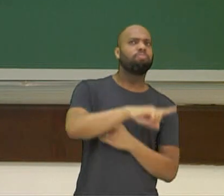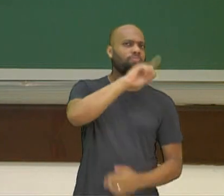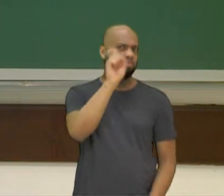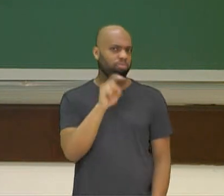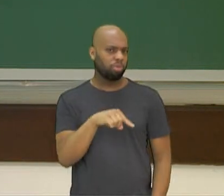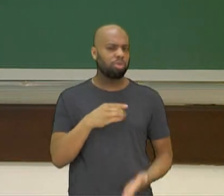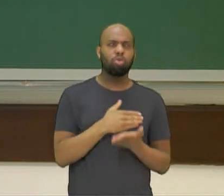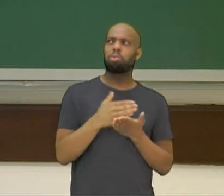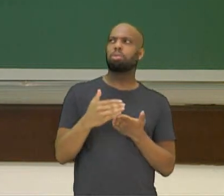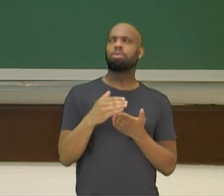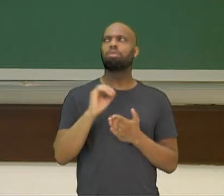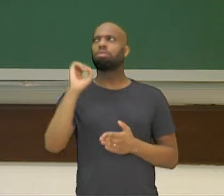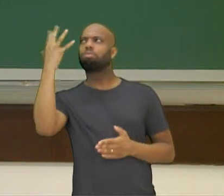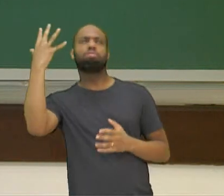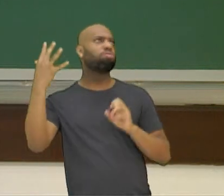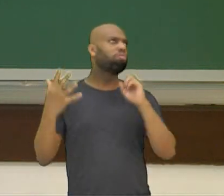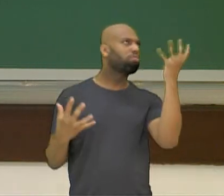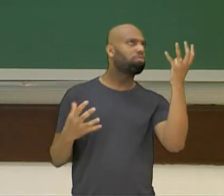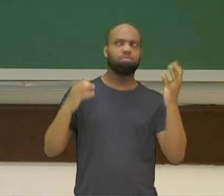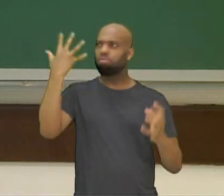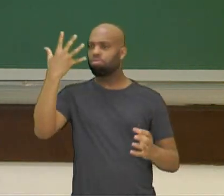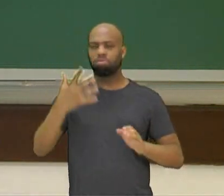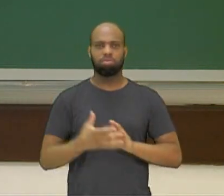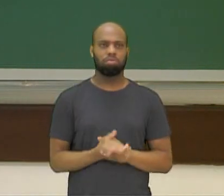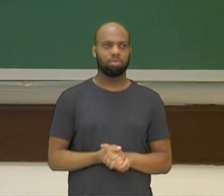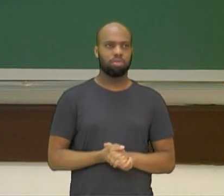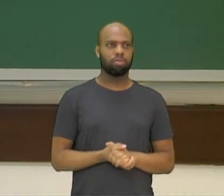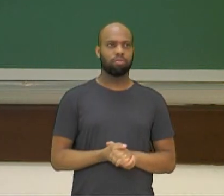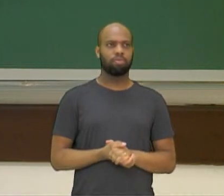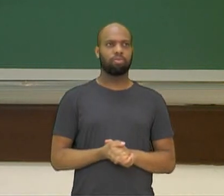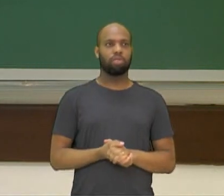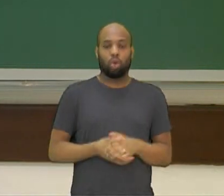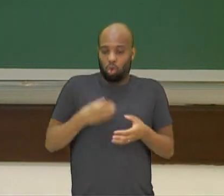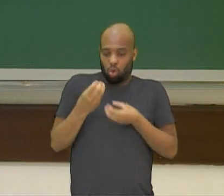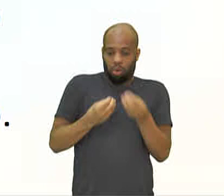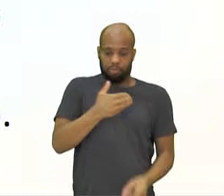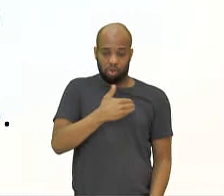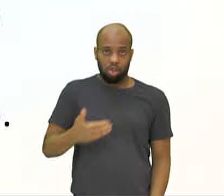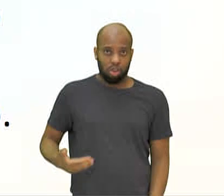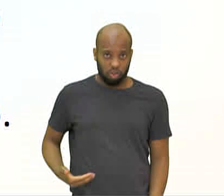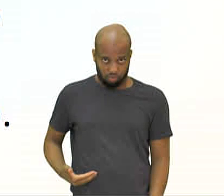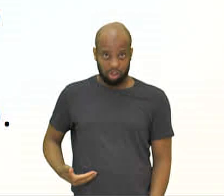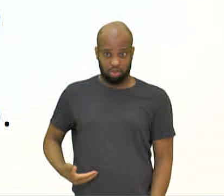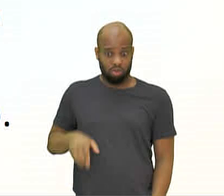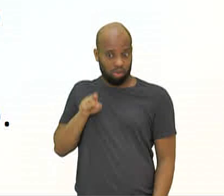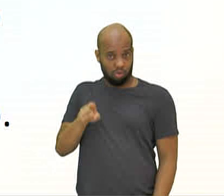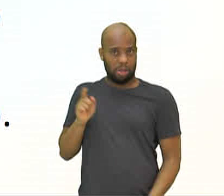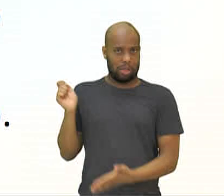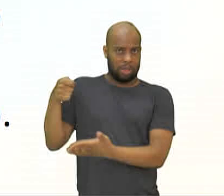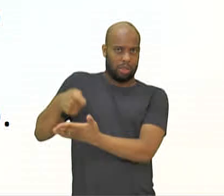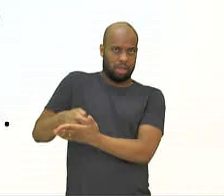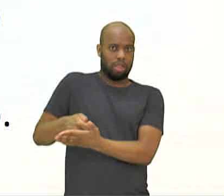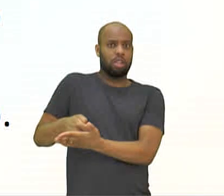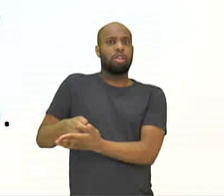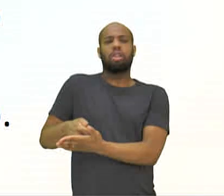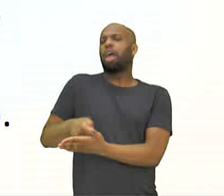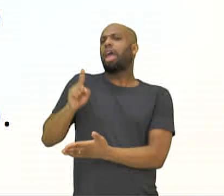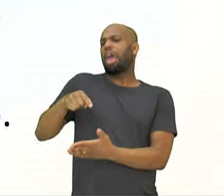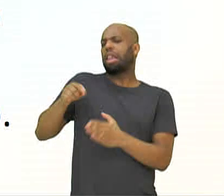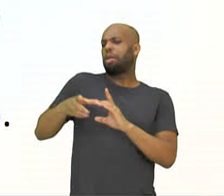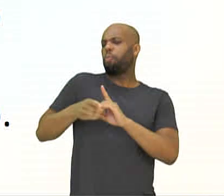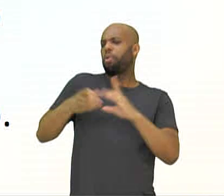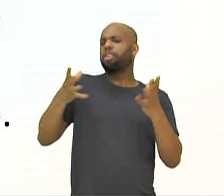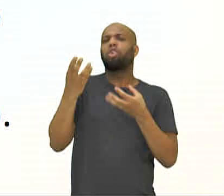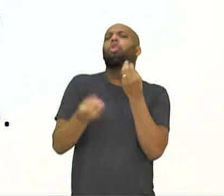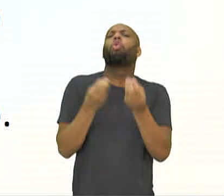vão começar a ser levantados, né? Então, aqui, como um governante ditatorial se dizer democrático?